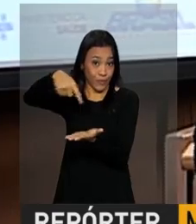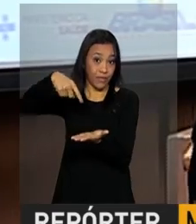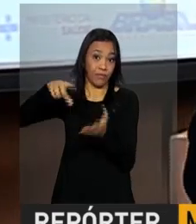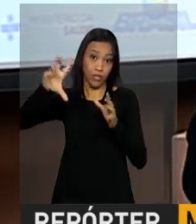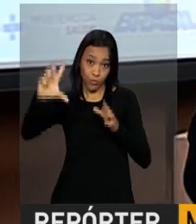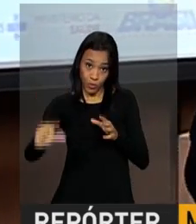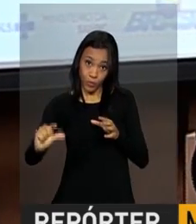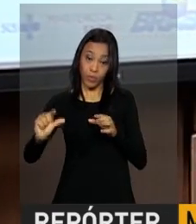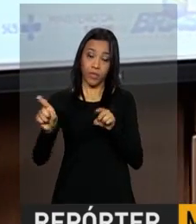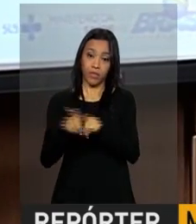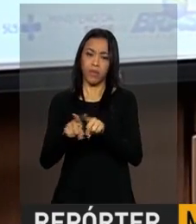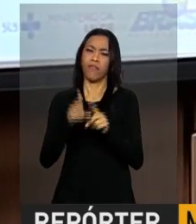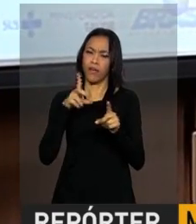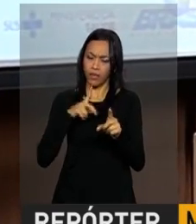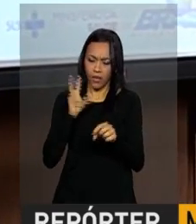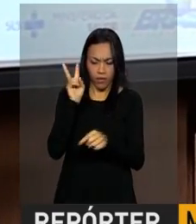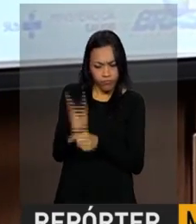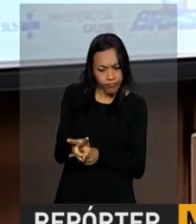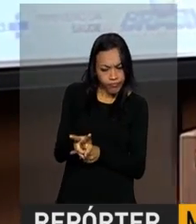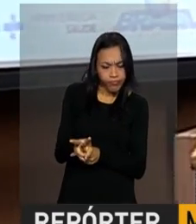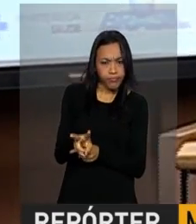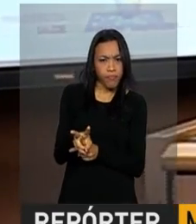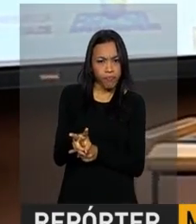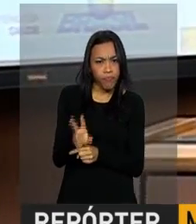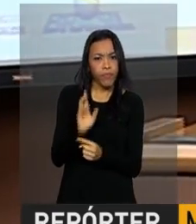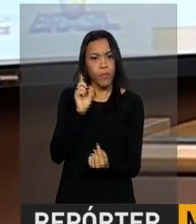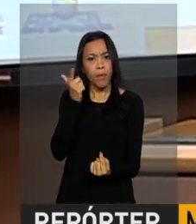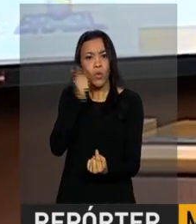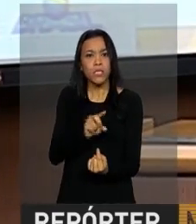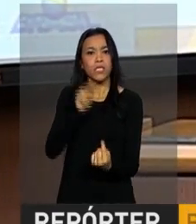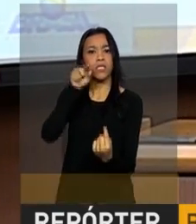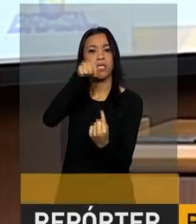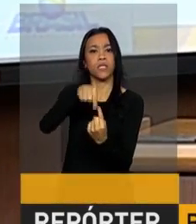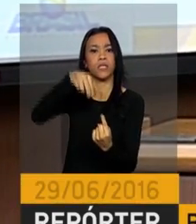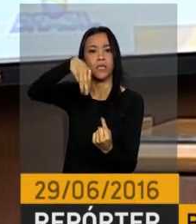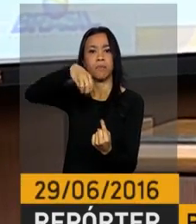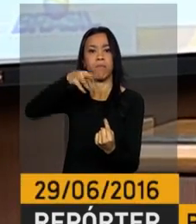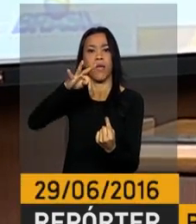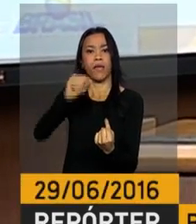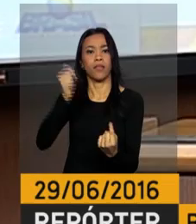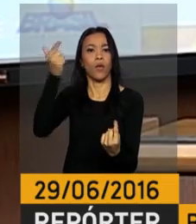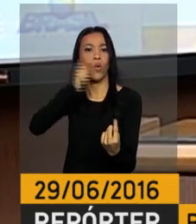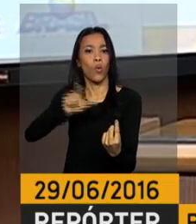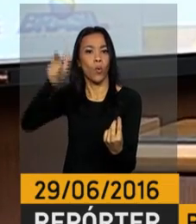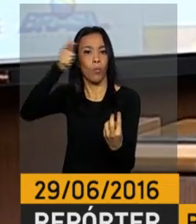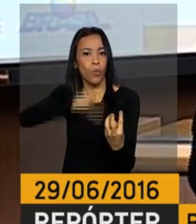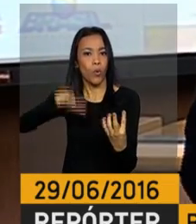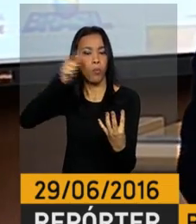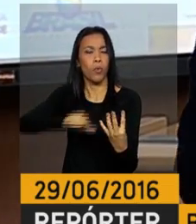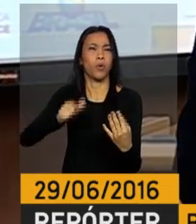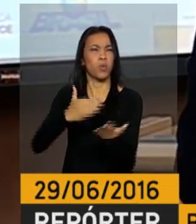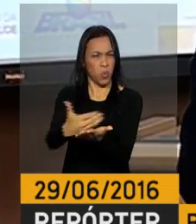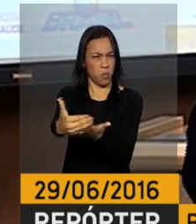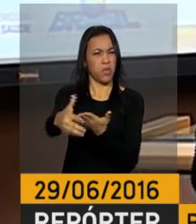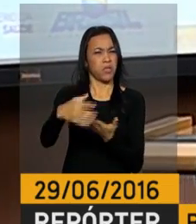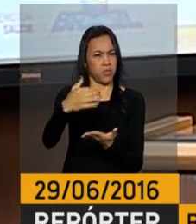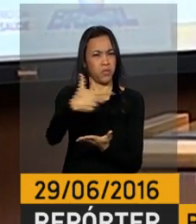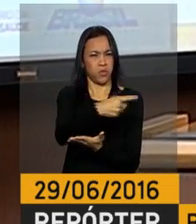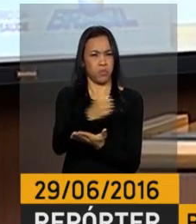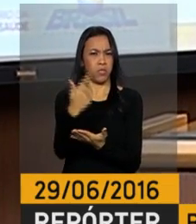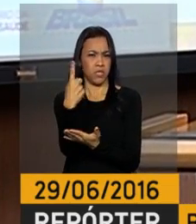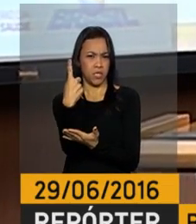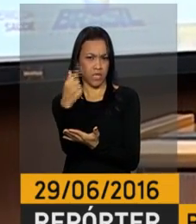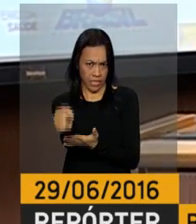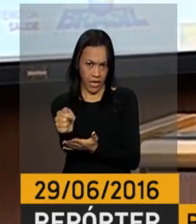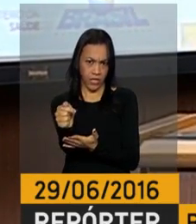acompanhado por metas e a ideia é que em 2017 início 2017 o Ministério da Saúde